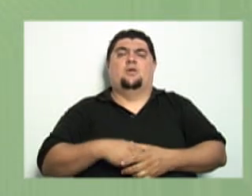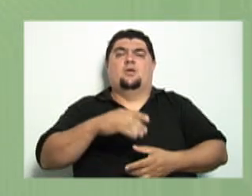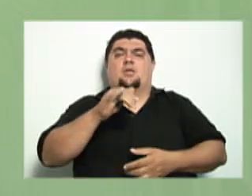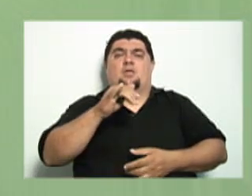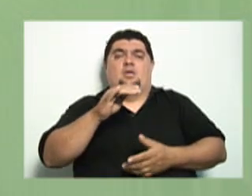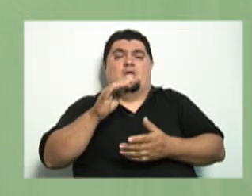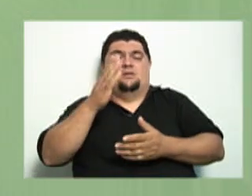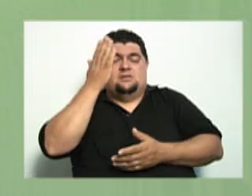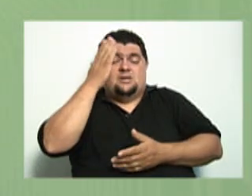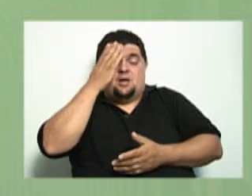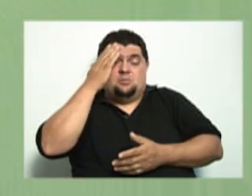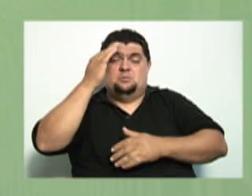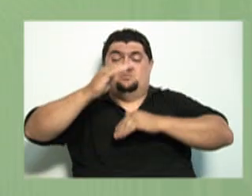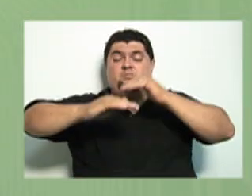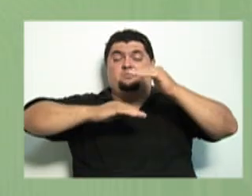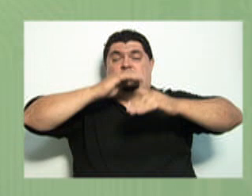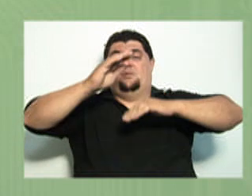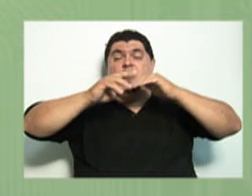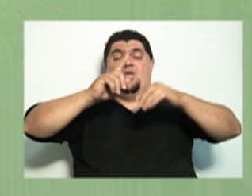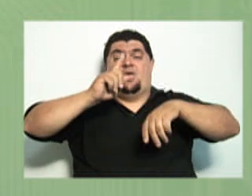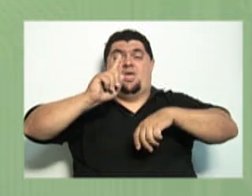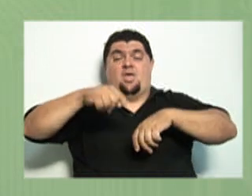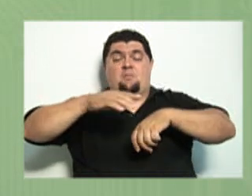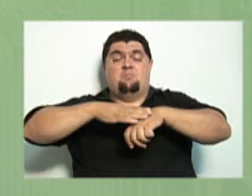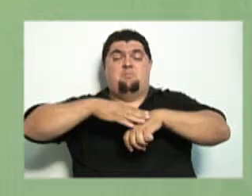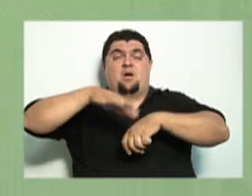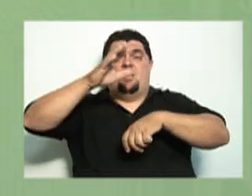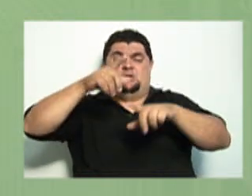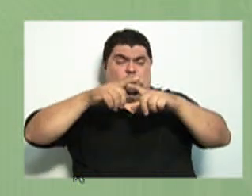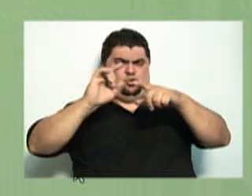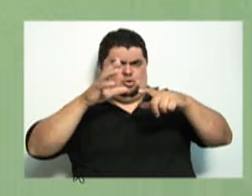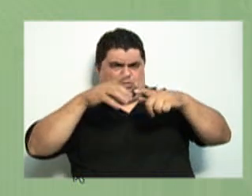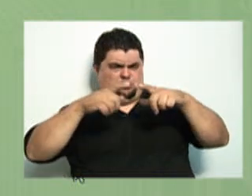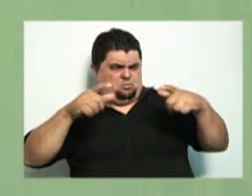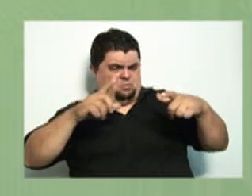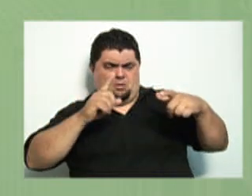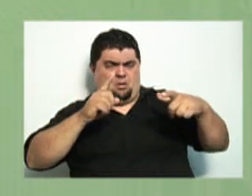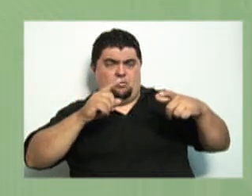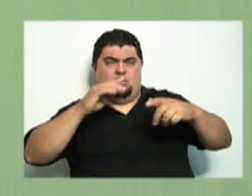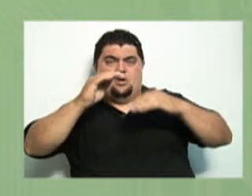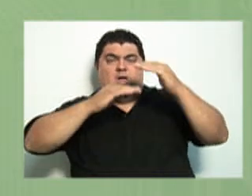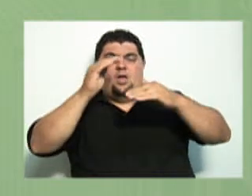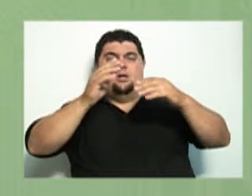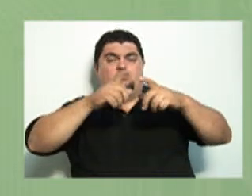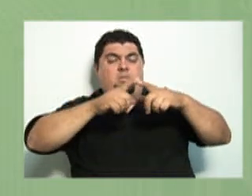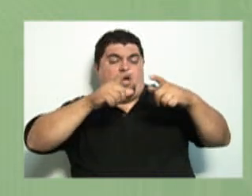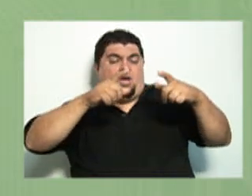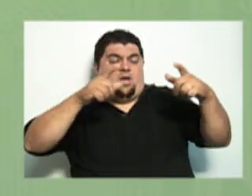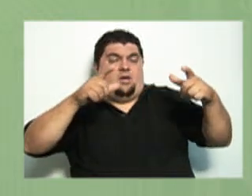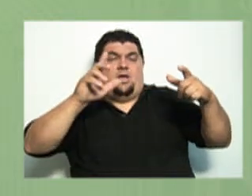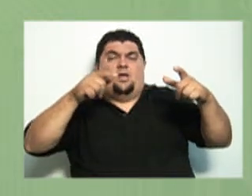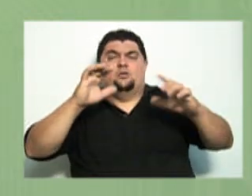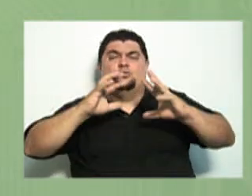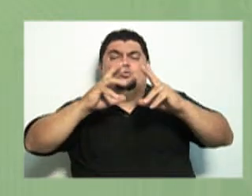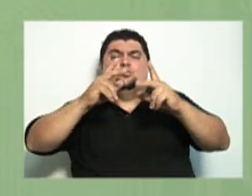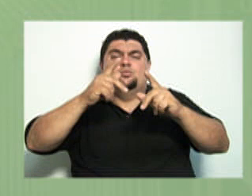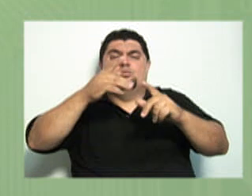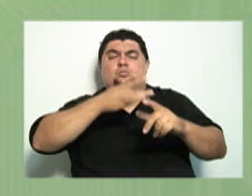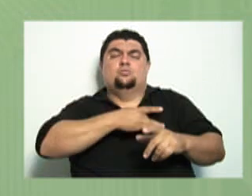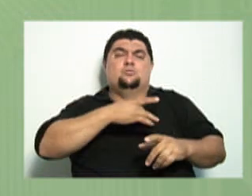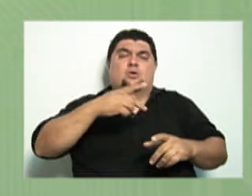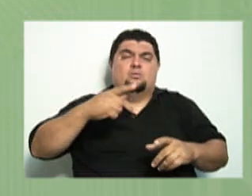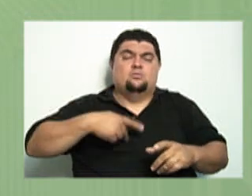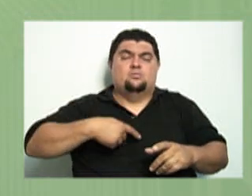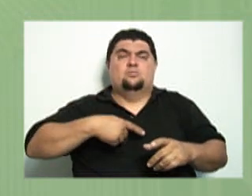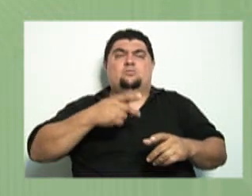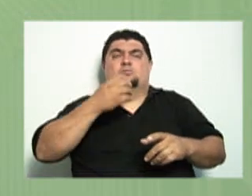desenvolvimento vai muito além de crescimento. Desenvolvimento é melhoria na saúde, na segurança,